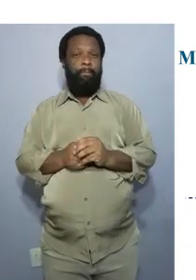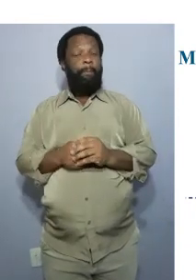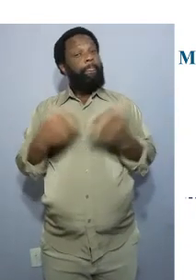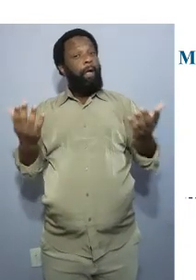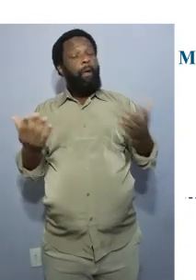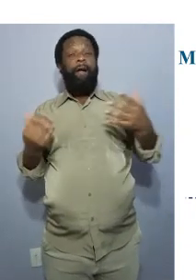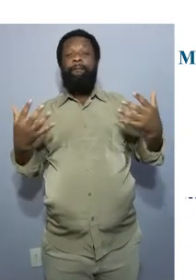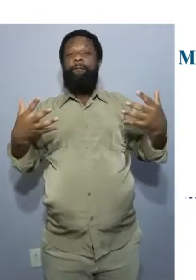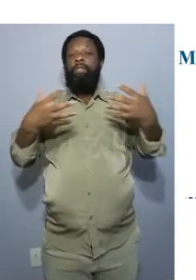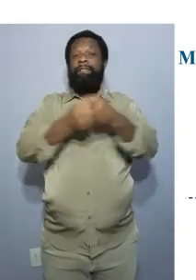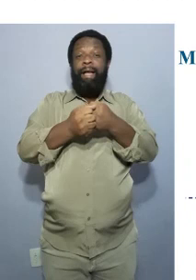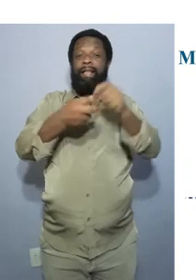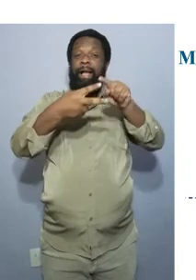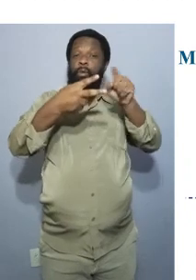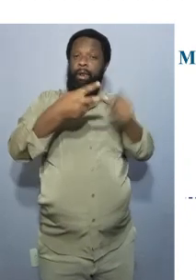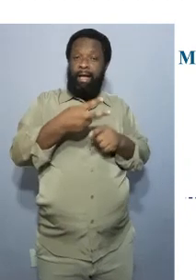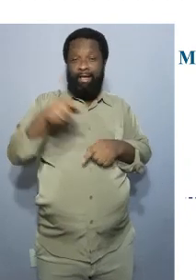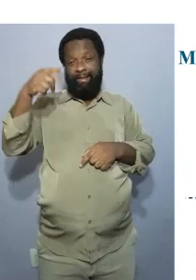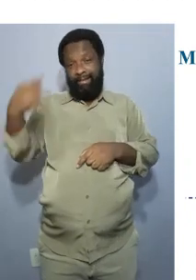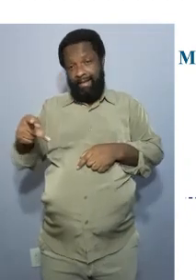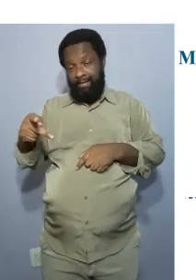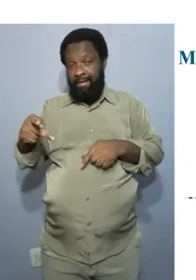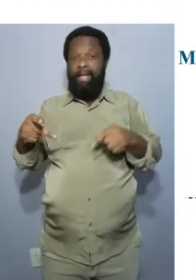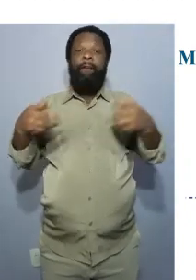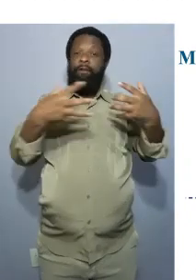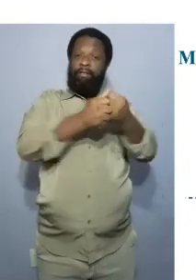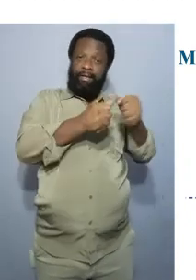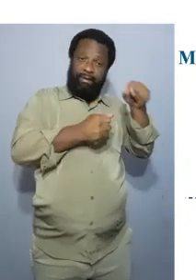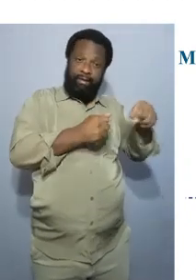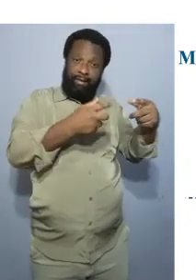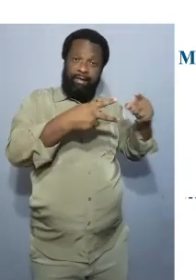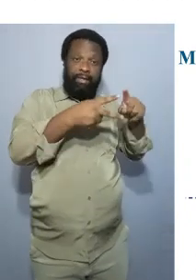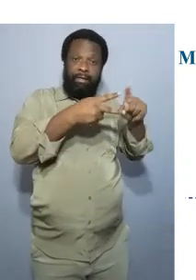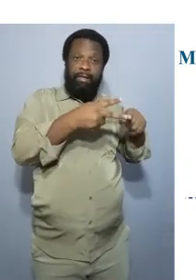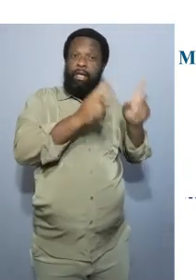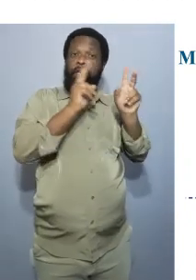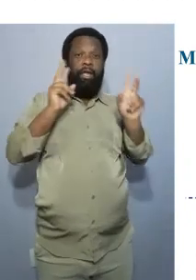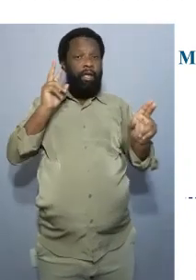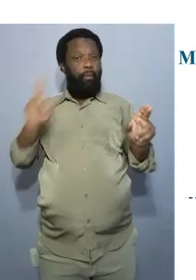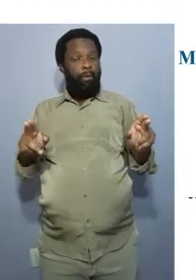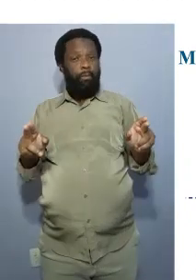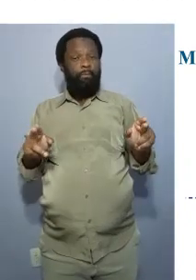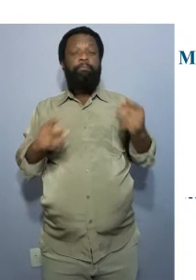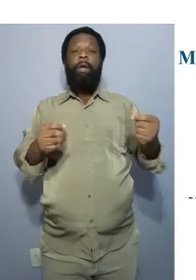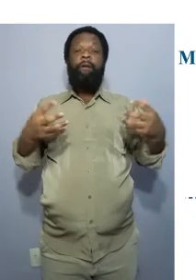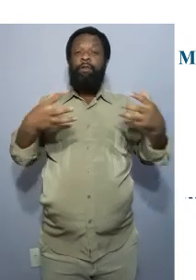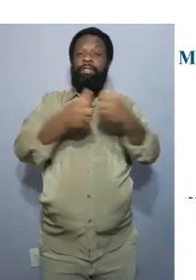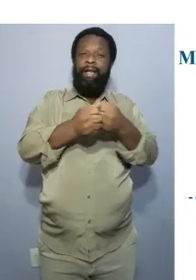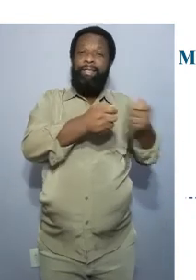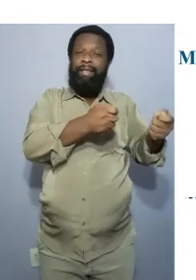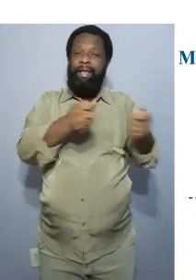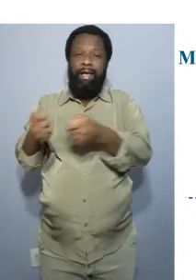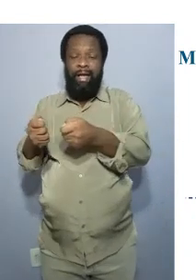Consequentemente, a velocidade angular de uma vai ser igual à da outra, porque o ângulo de uma vai ser igual ao ângulo da outra. Então, as